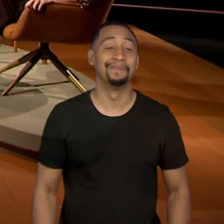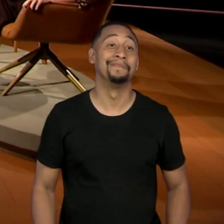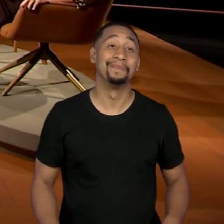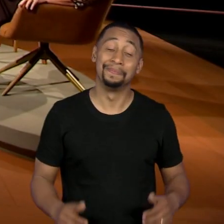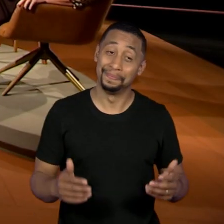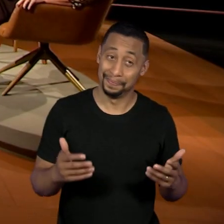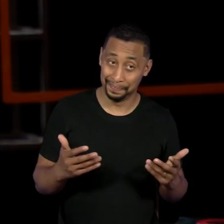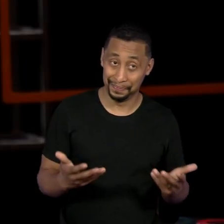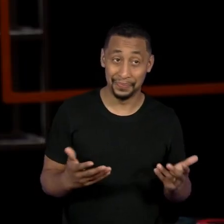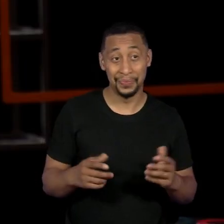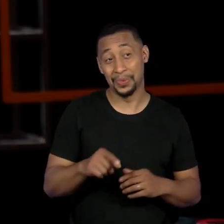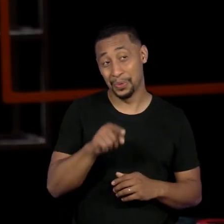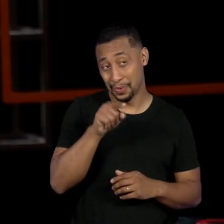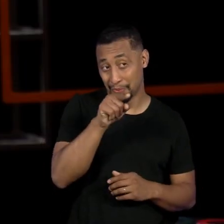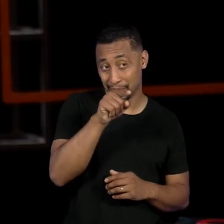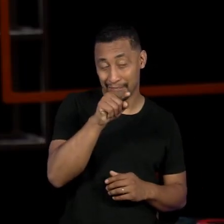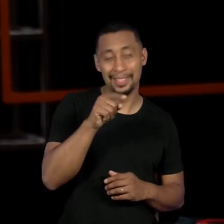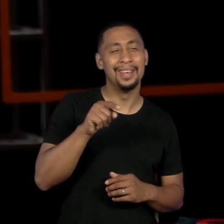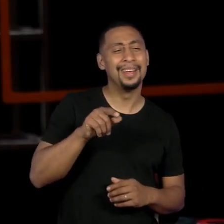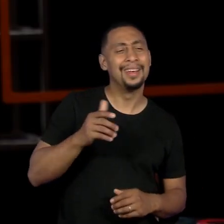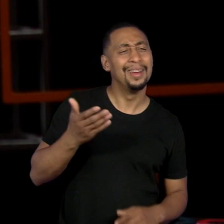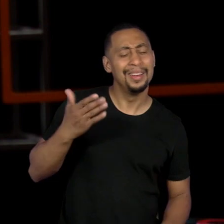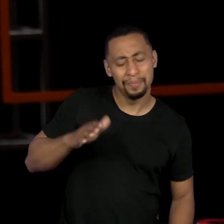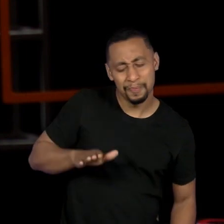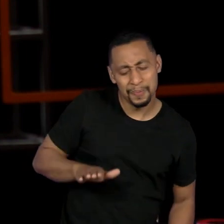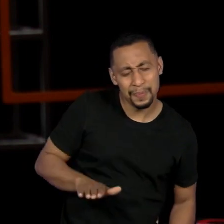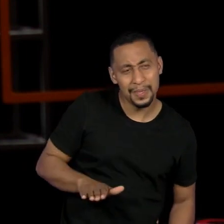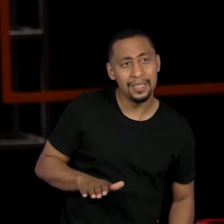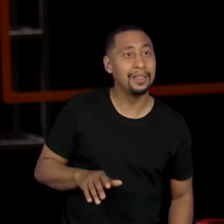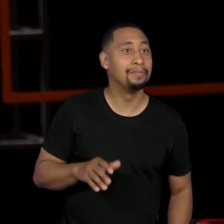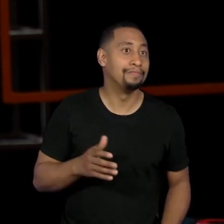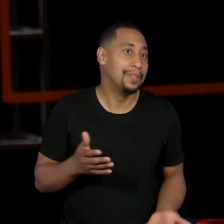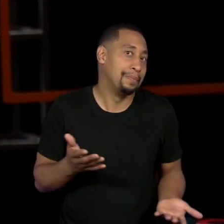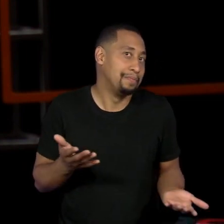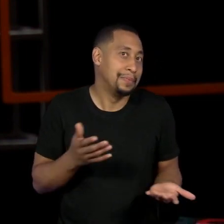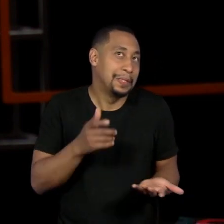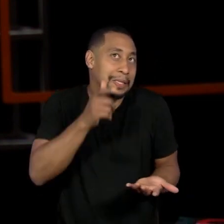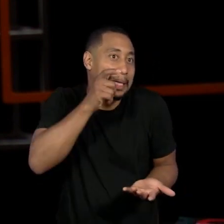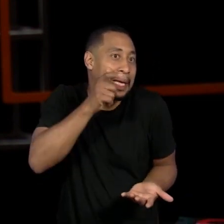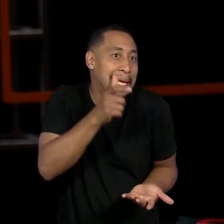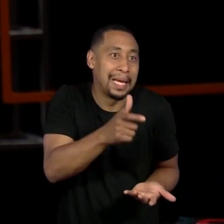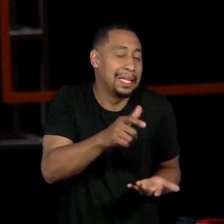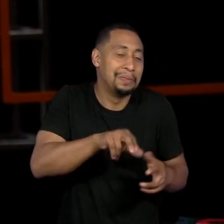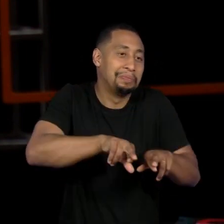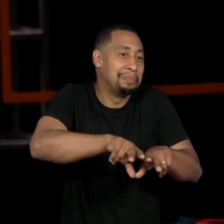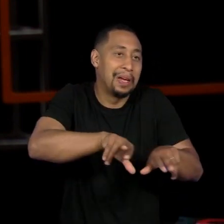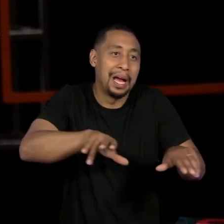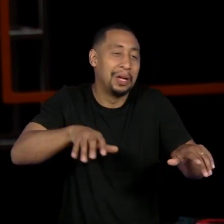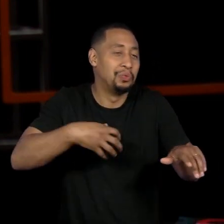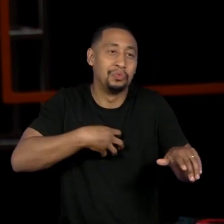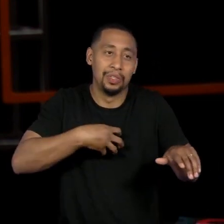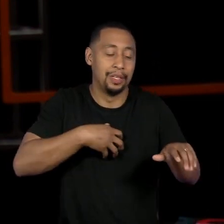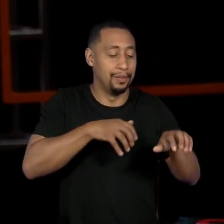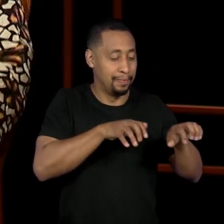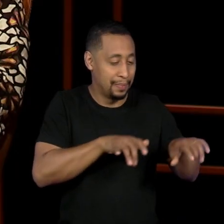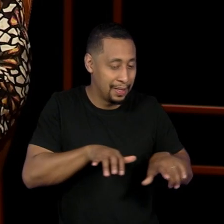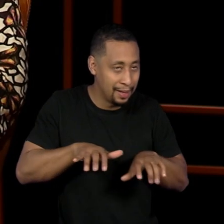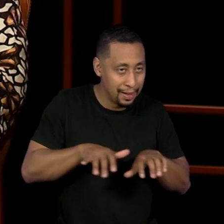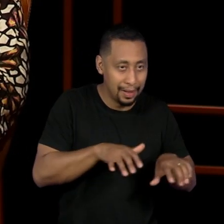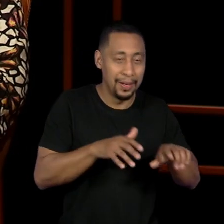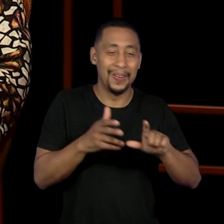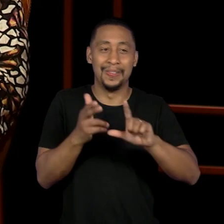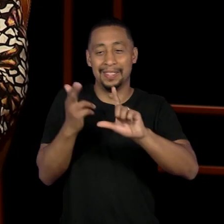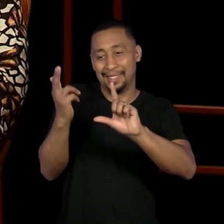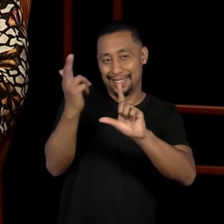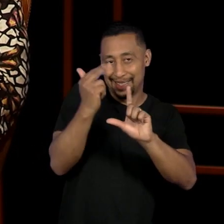Eugênia, você desde cedo você se interessava por várias formas de expressão, como você falou, piano, design gráfico, arquitetura por um